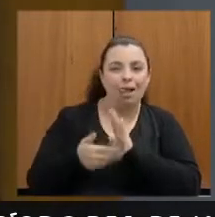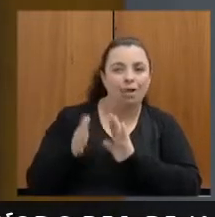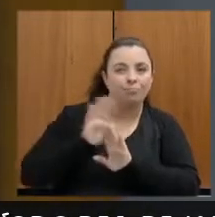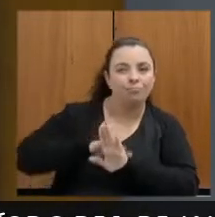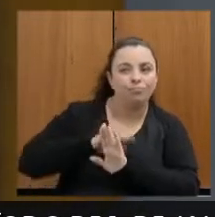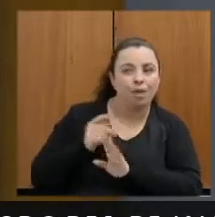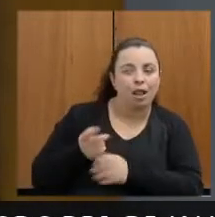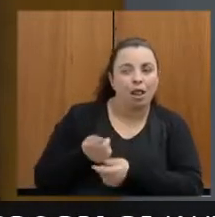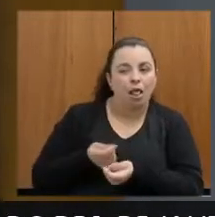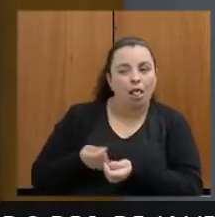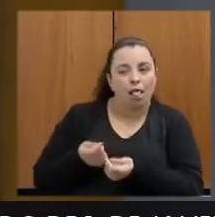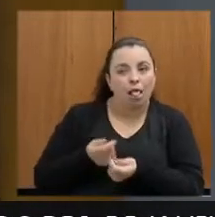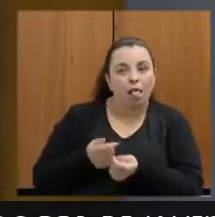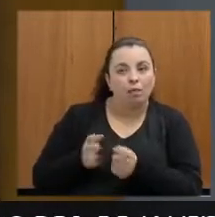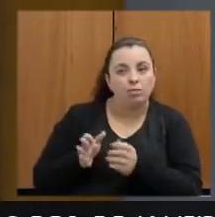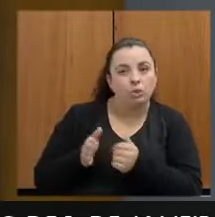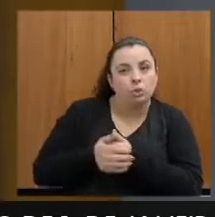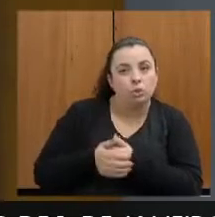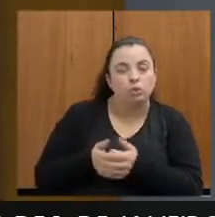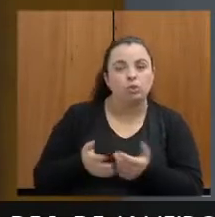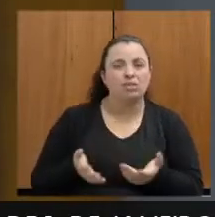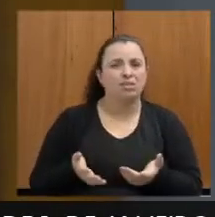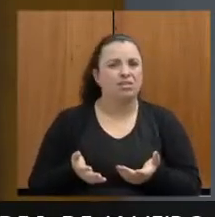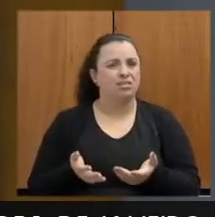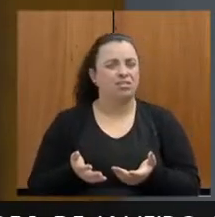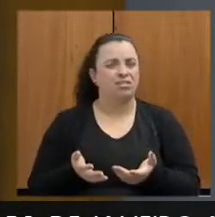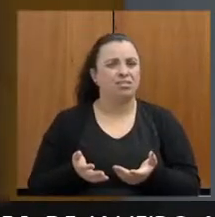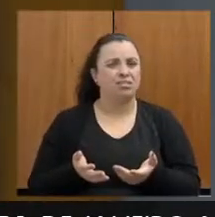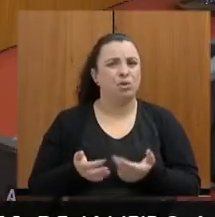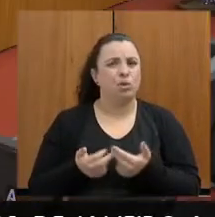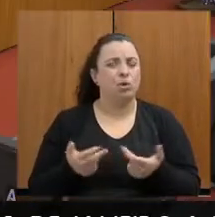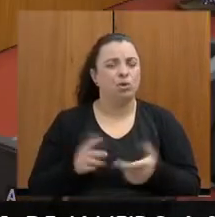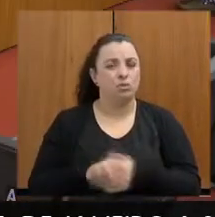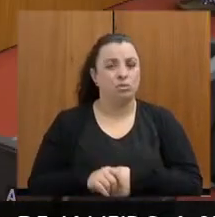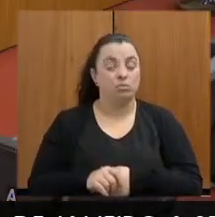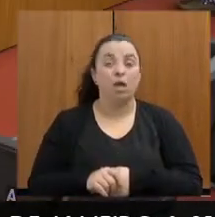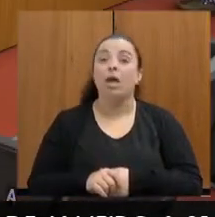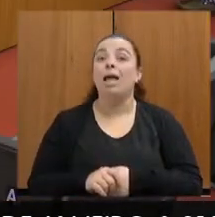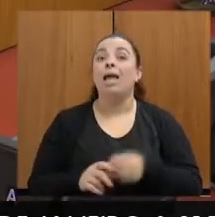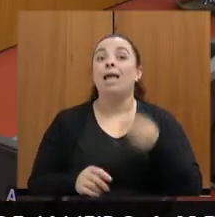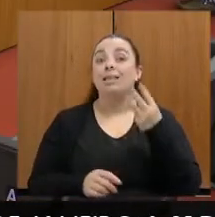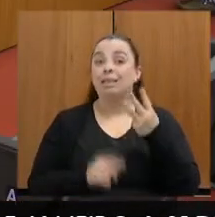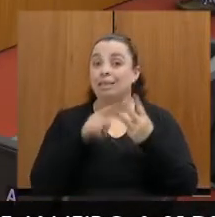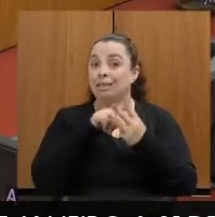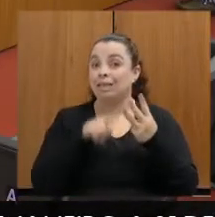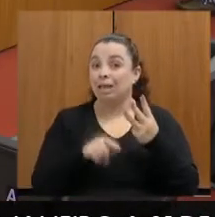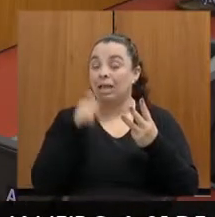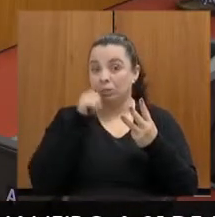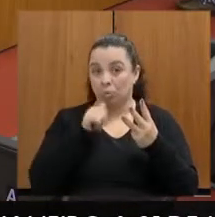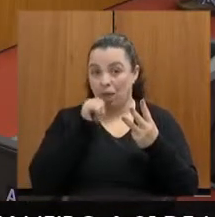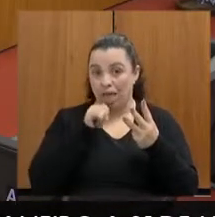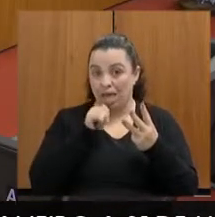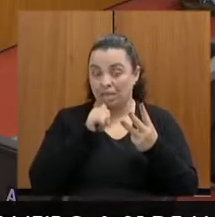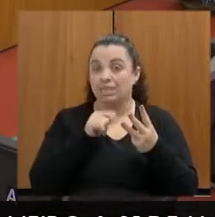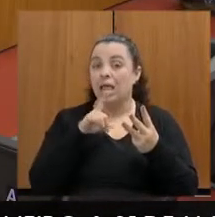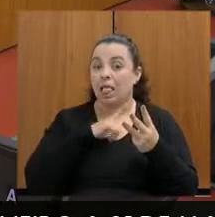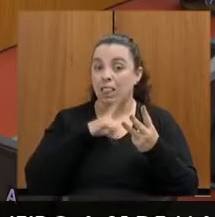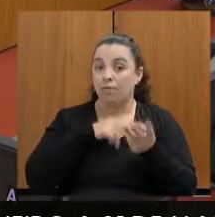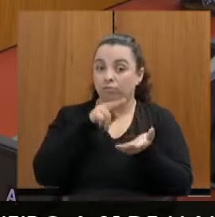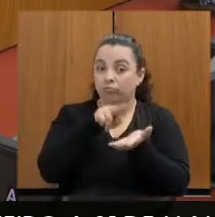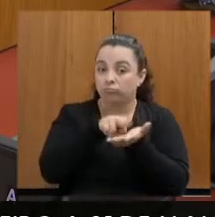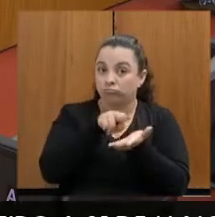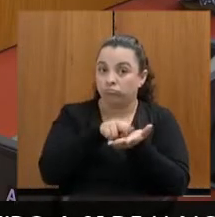desse desse serviço três senhoras foram deslocadas das aulas que estavam de